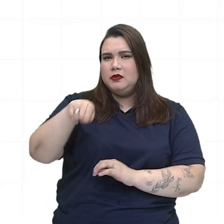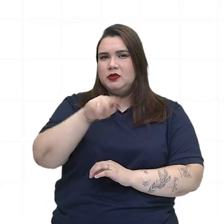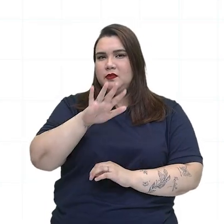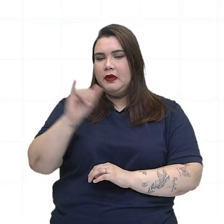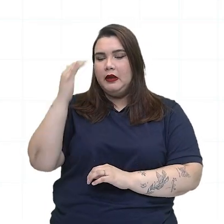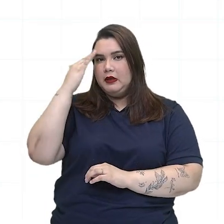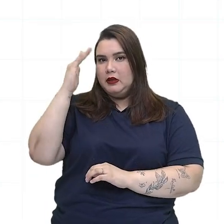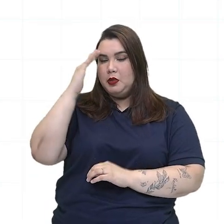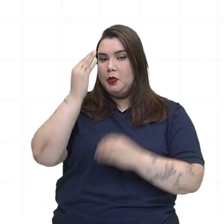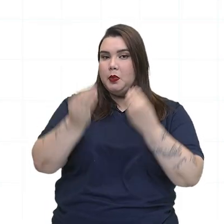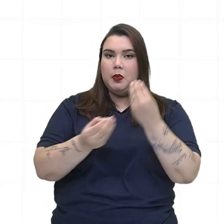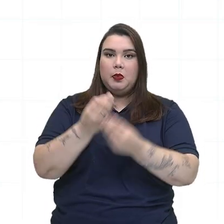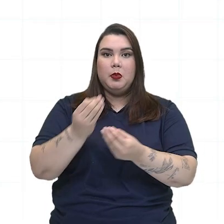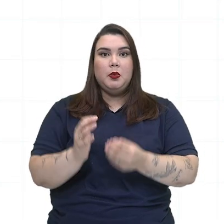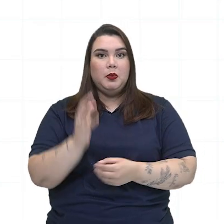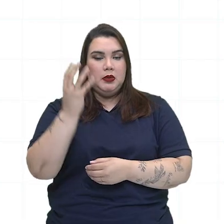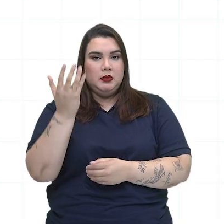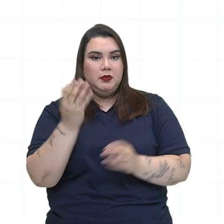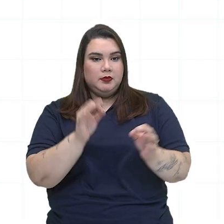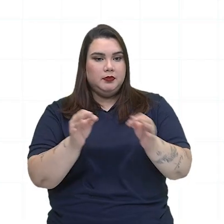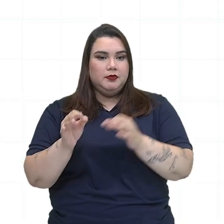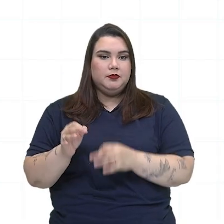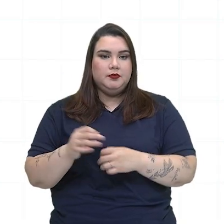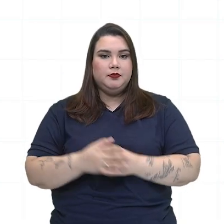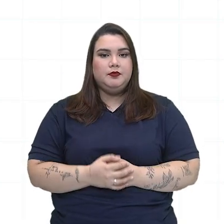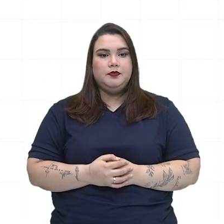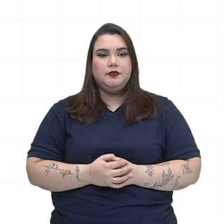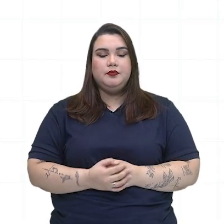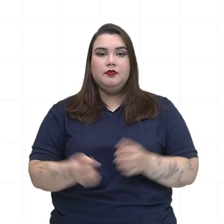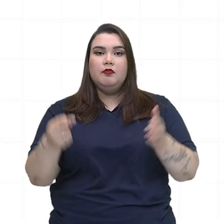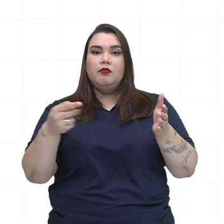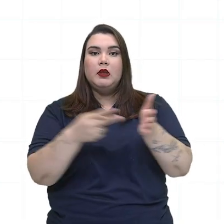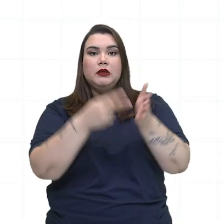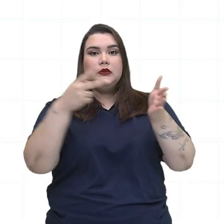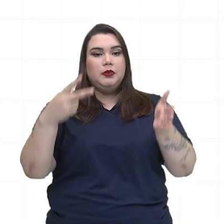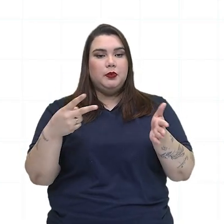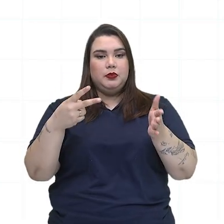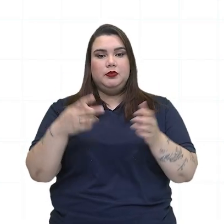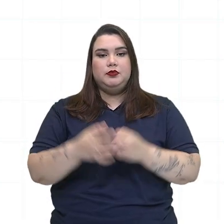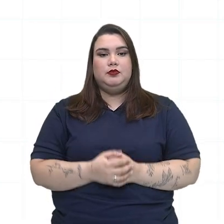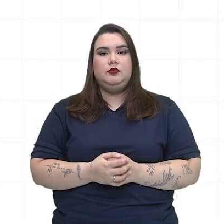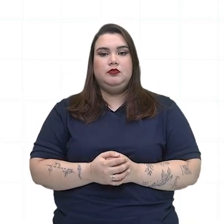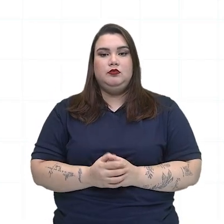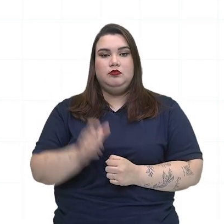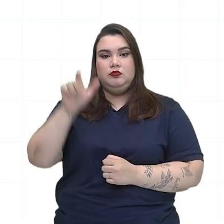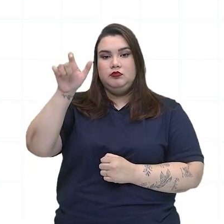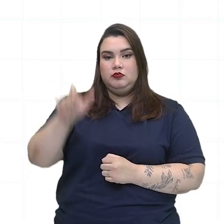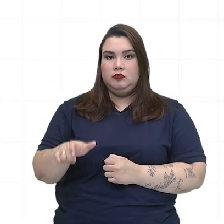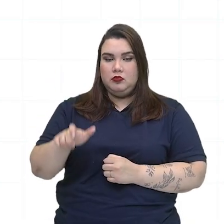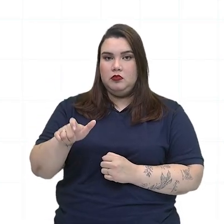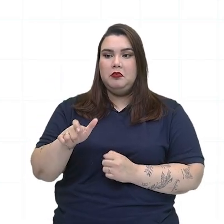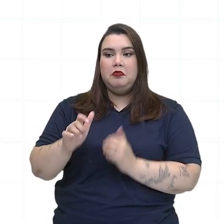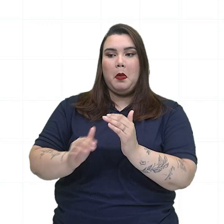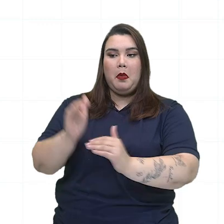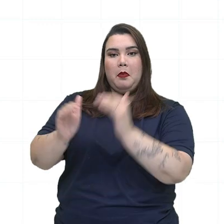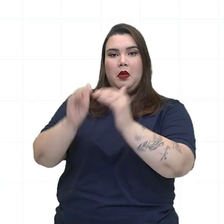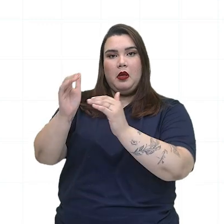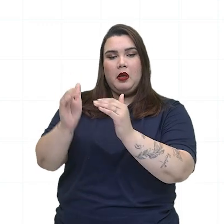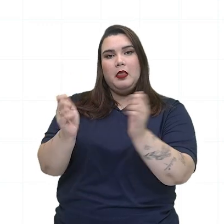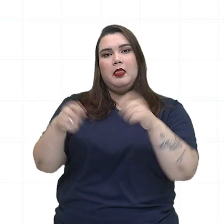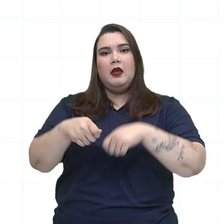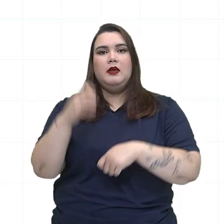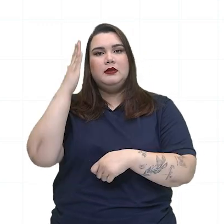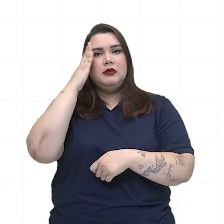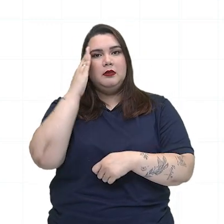bom? Outra característica, o desempenho do jogador é que determina a sua vitória. Se